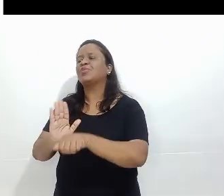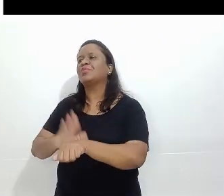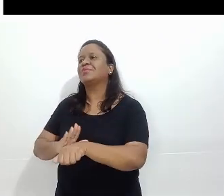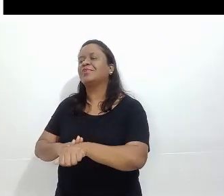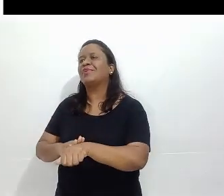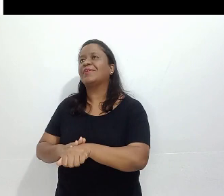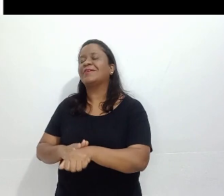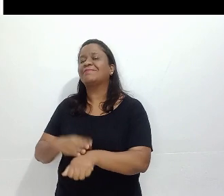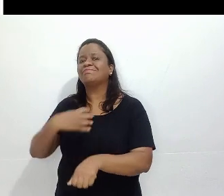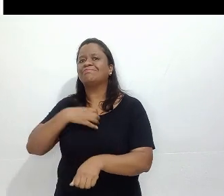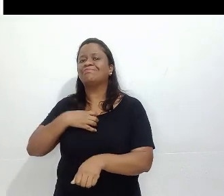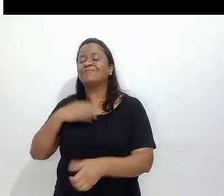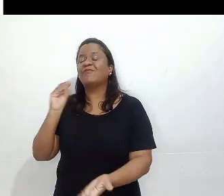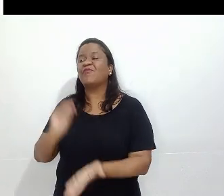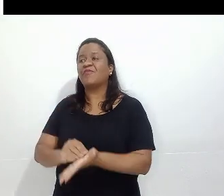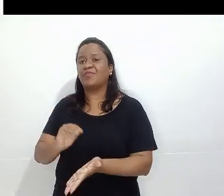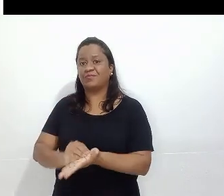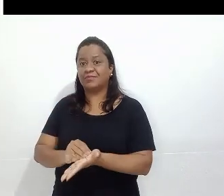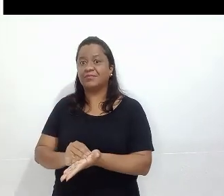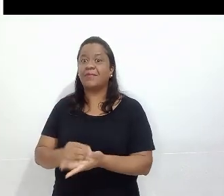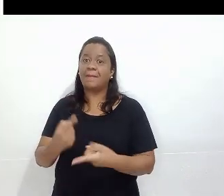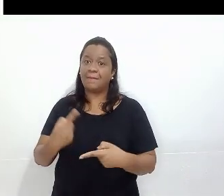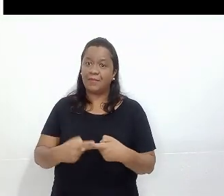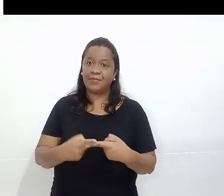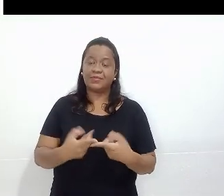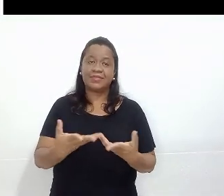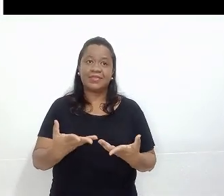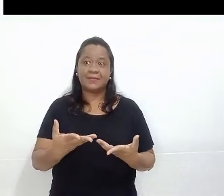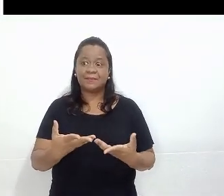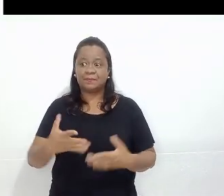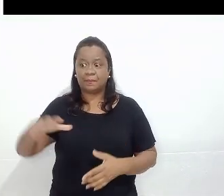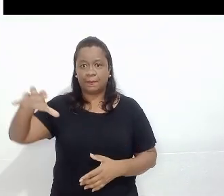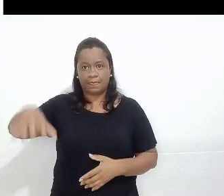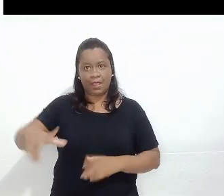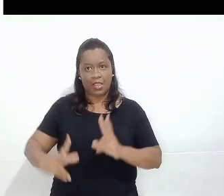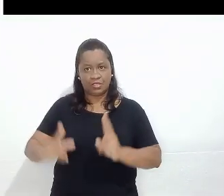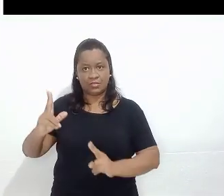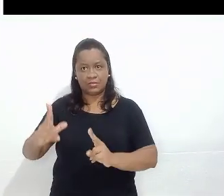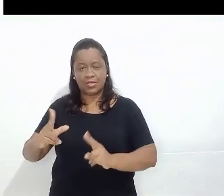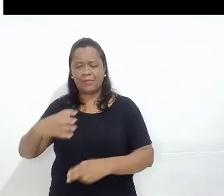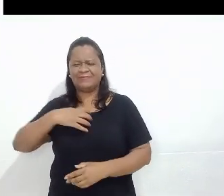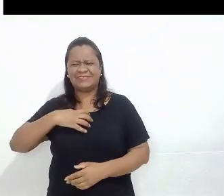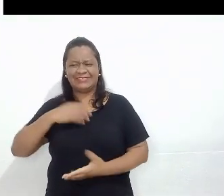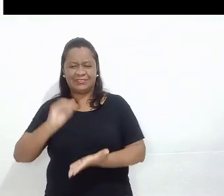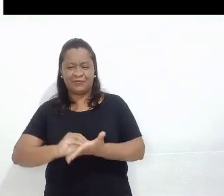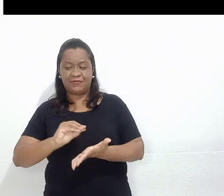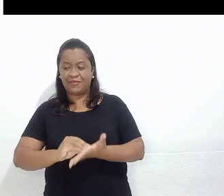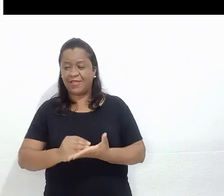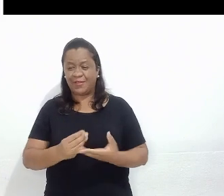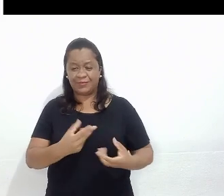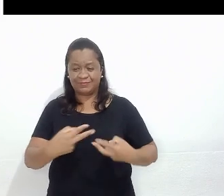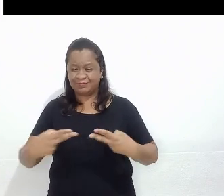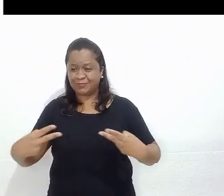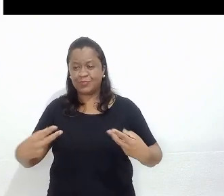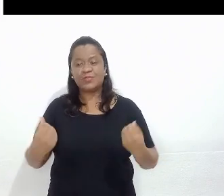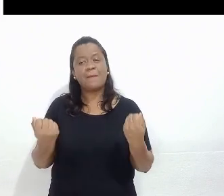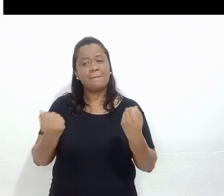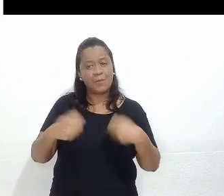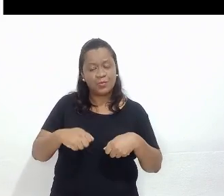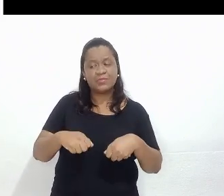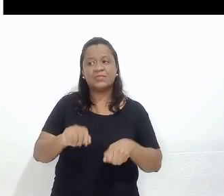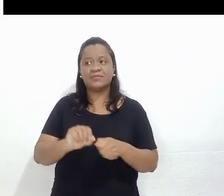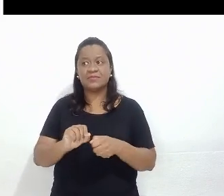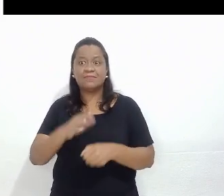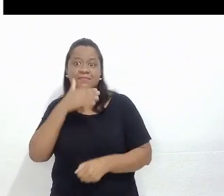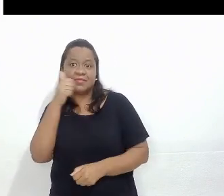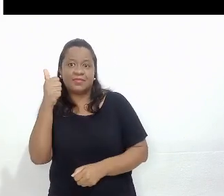falta. Porque na ilha você vê tudo que falta. Na ilha você sente falta das coisas, você vê o que poderia ter sido feito melhor. Então,